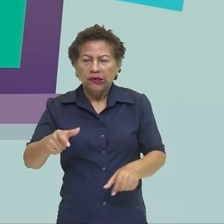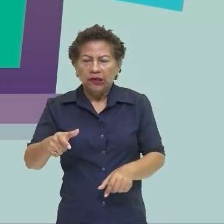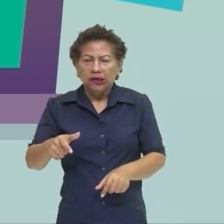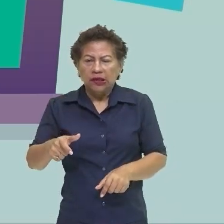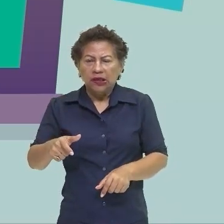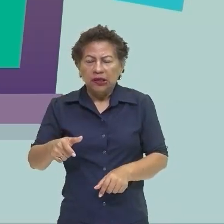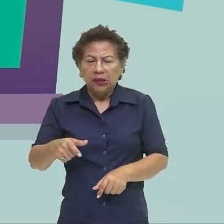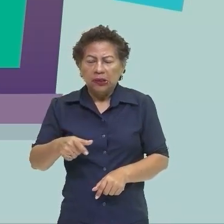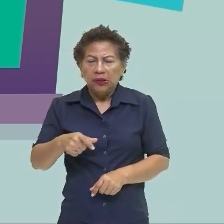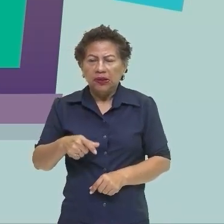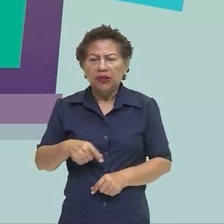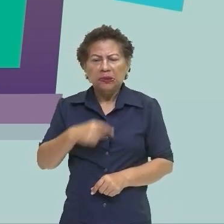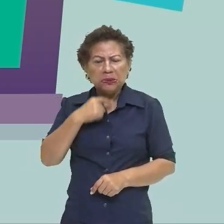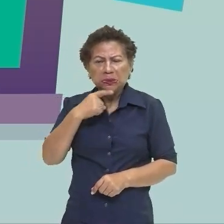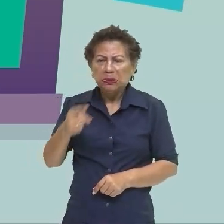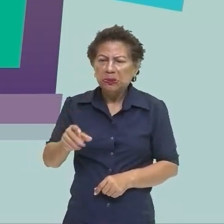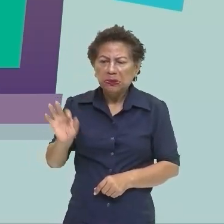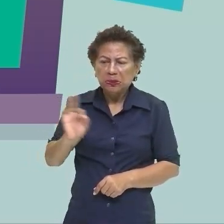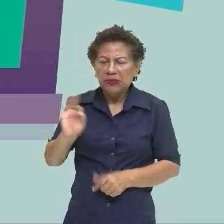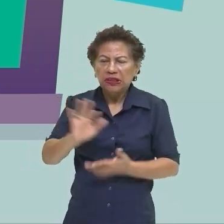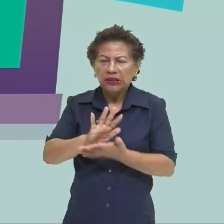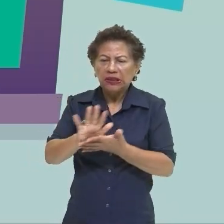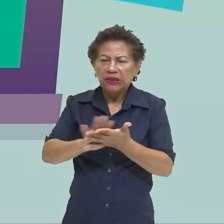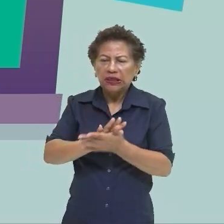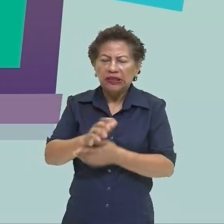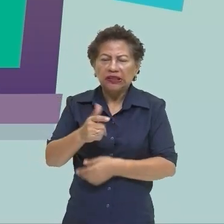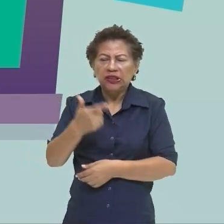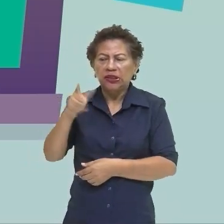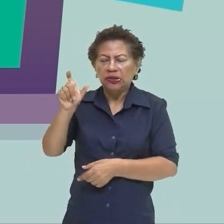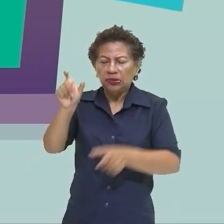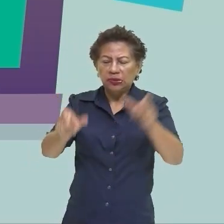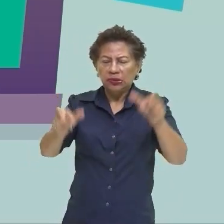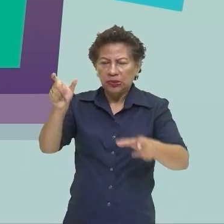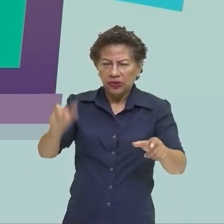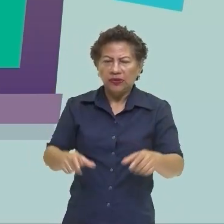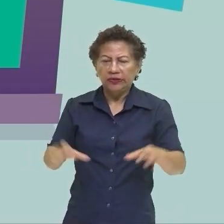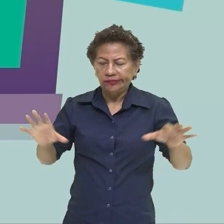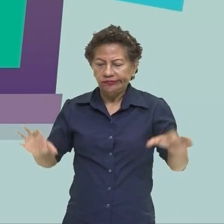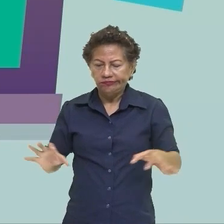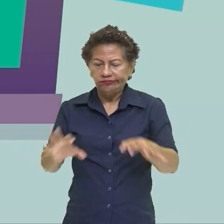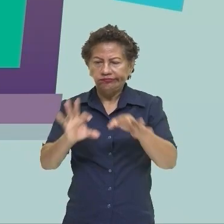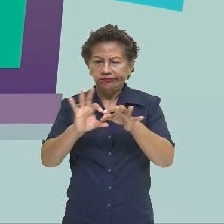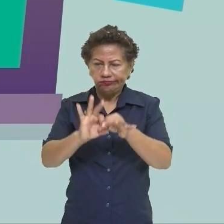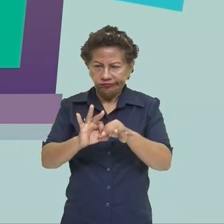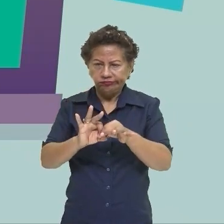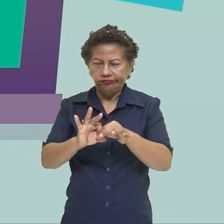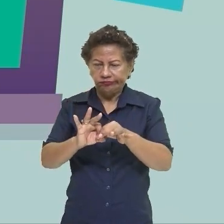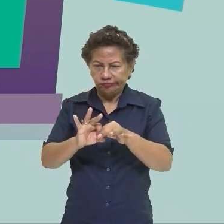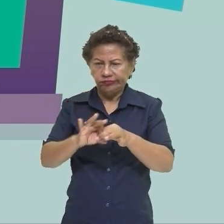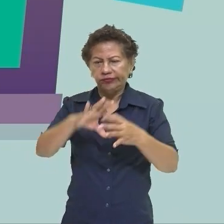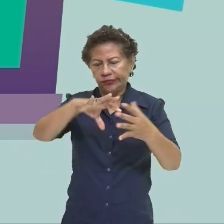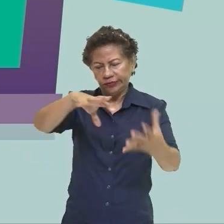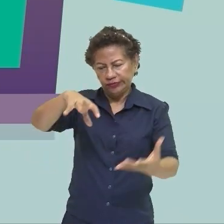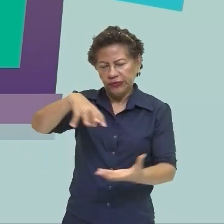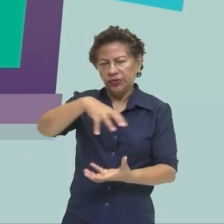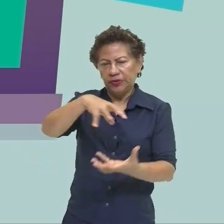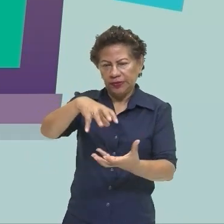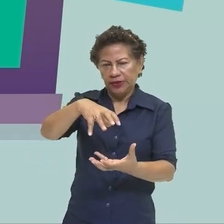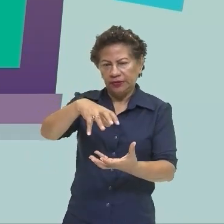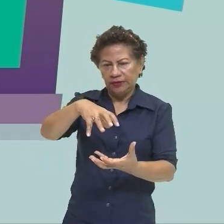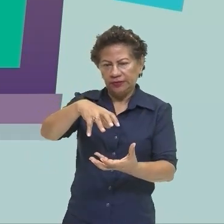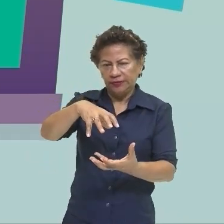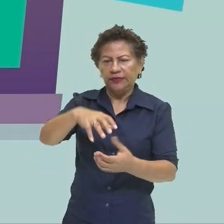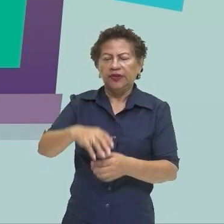outro. Nessa época, começou o processo de integração e interdependência planetária. Ao atingir o